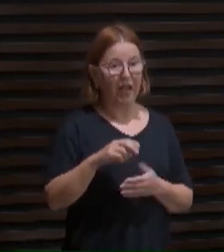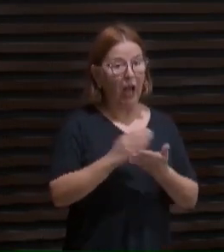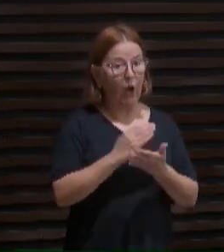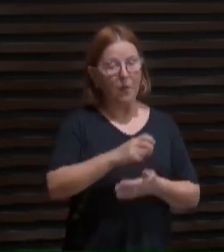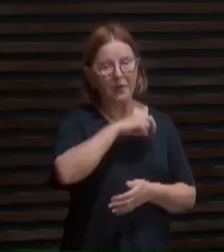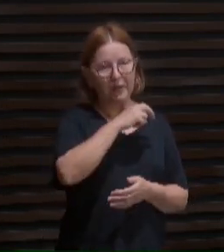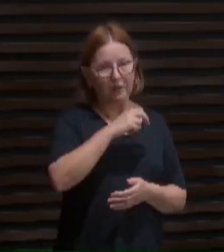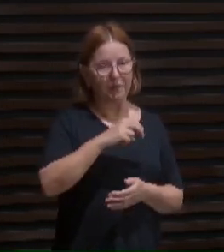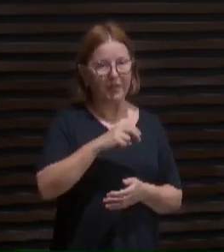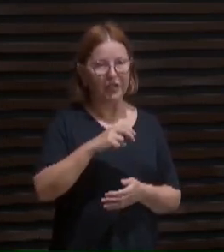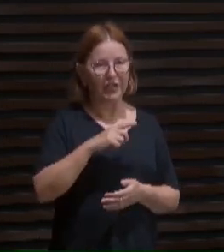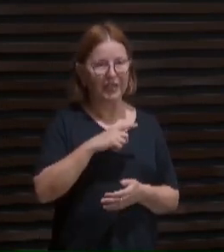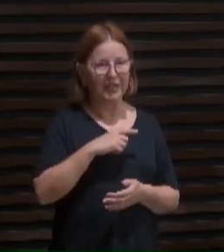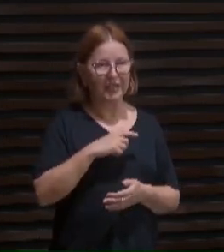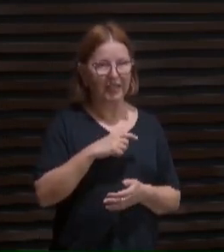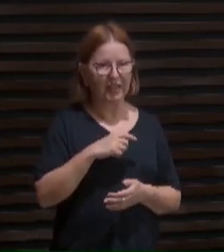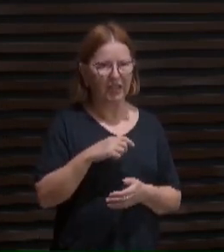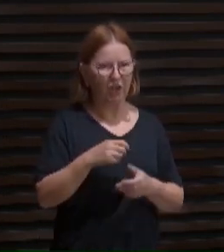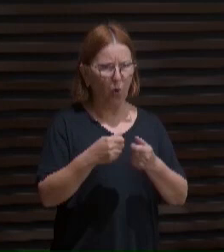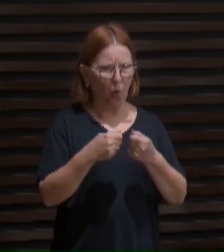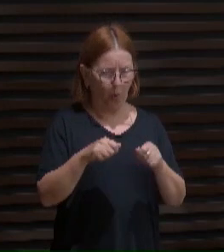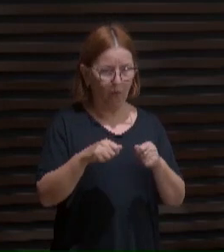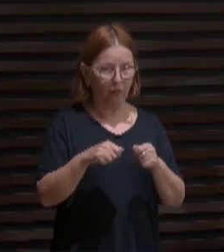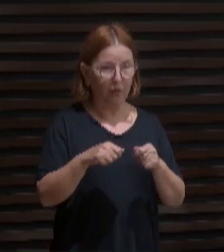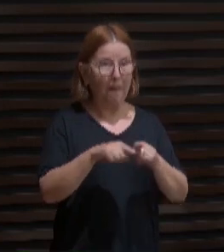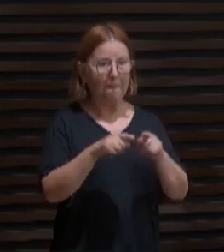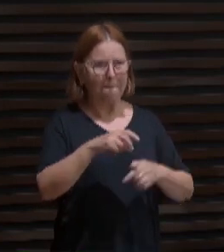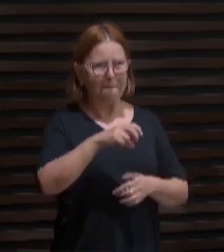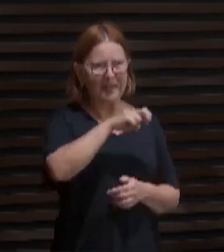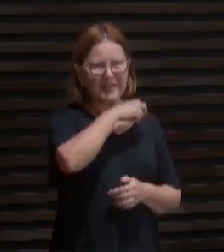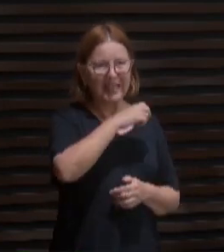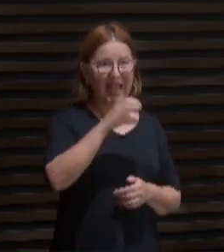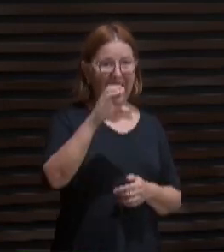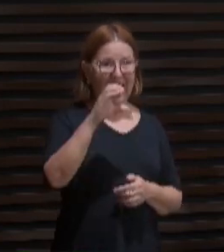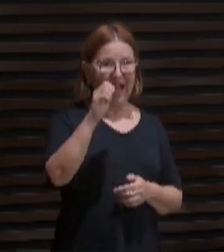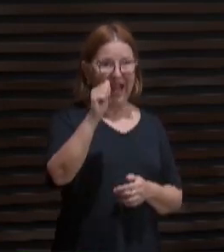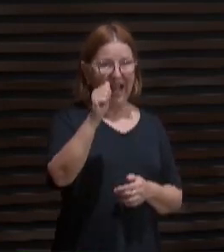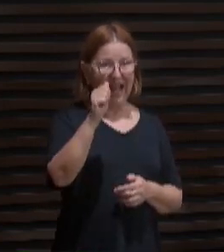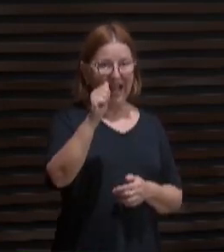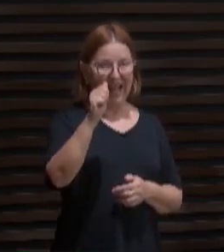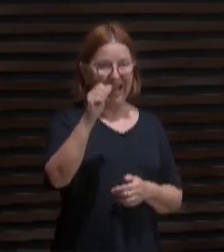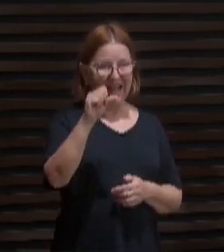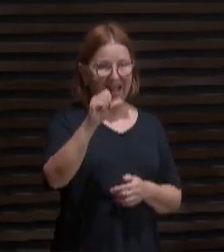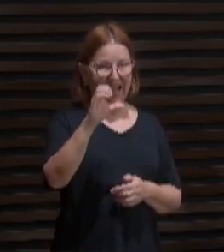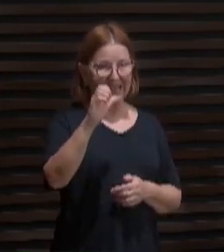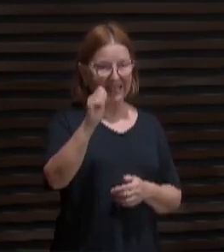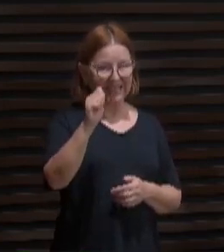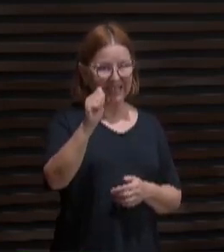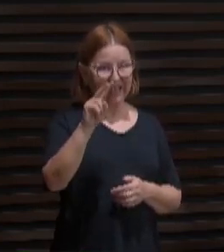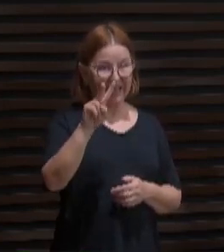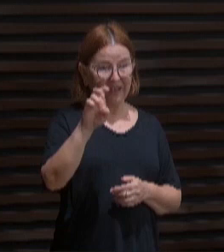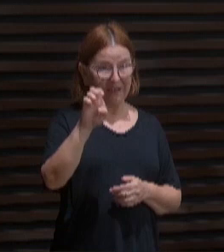mas a cascavel especialmente ela pare, e já o bichinho nasce contendo